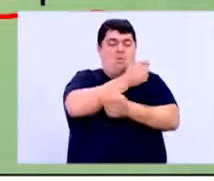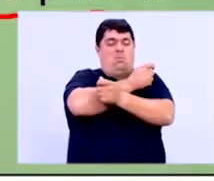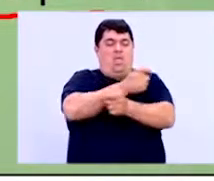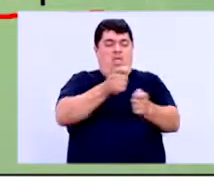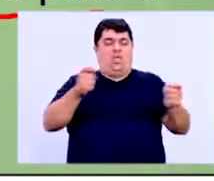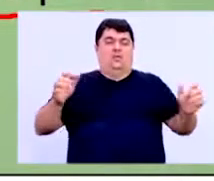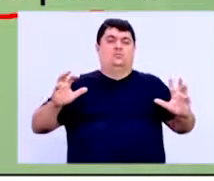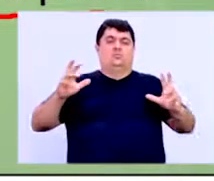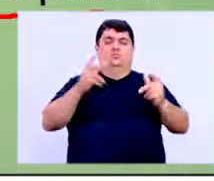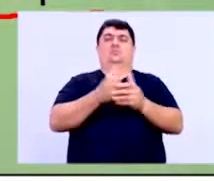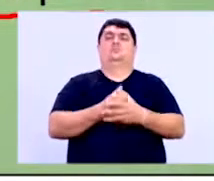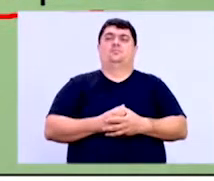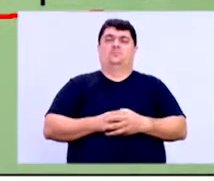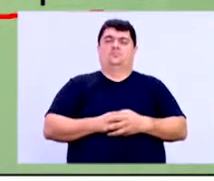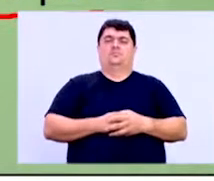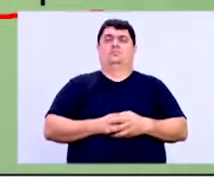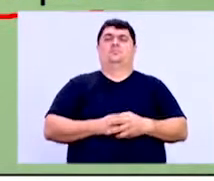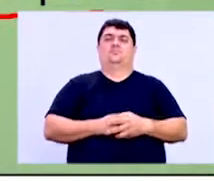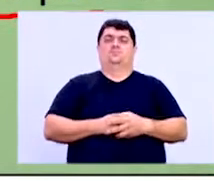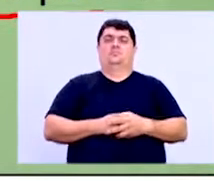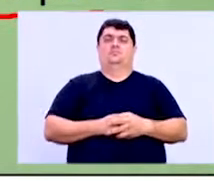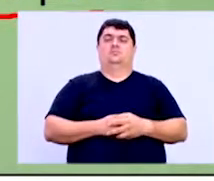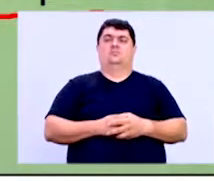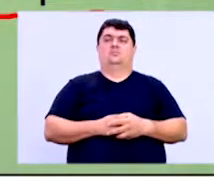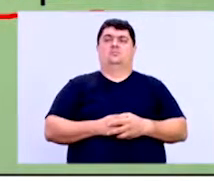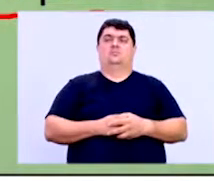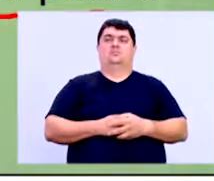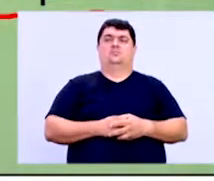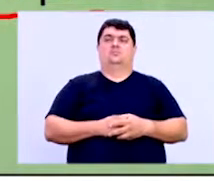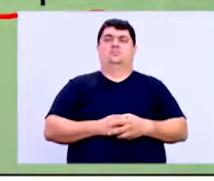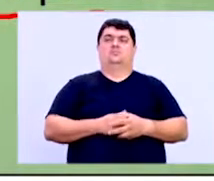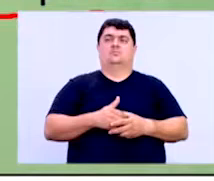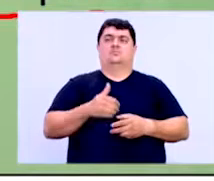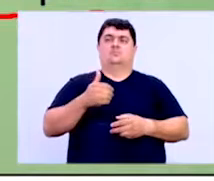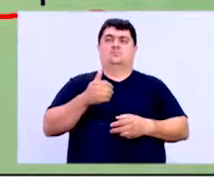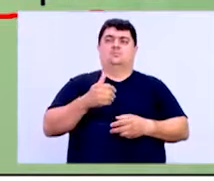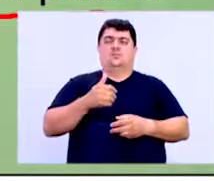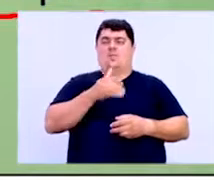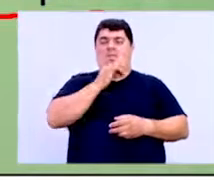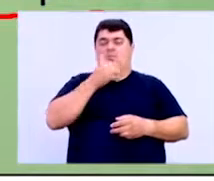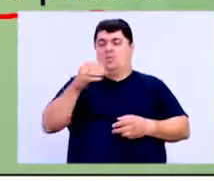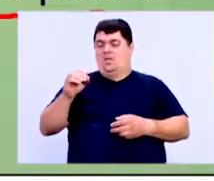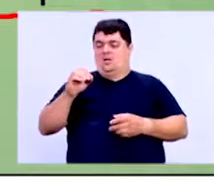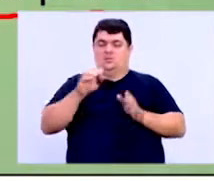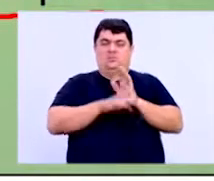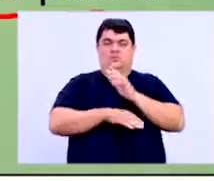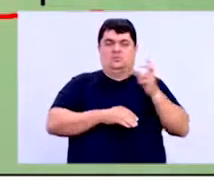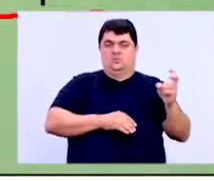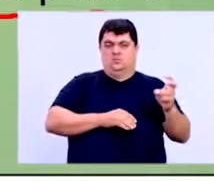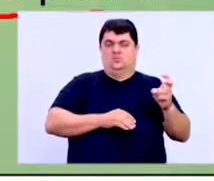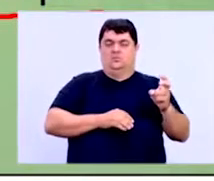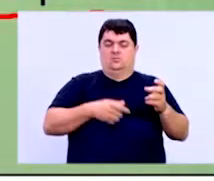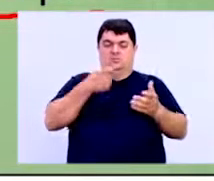despesas, ok? Então, 10 menos 5, sobrou 5 para a gente pagar nossas